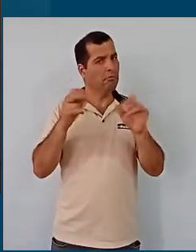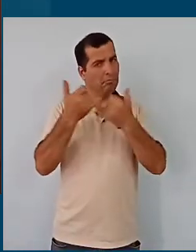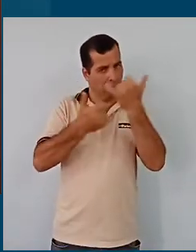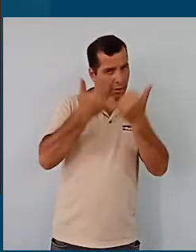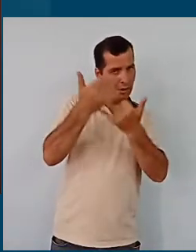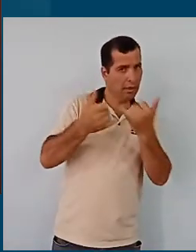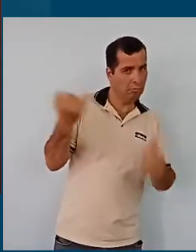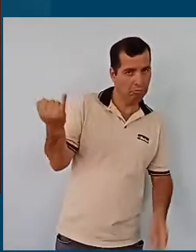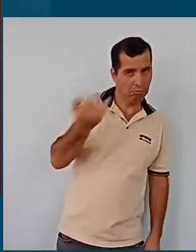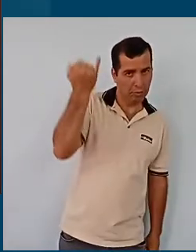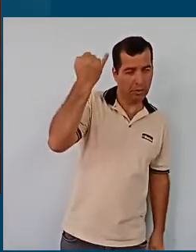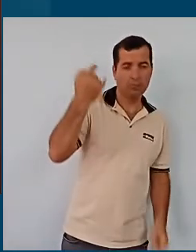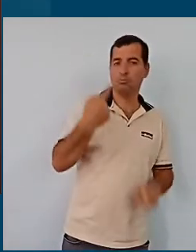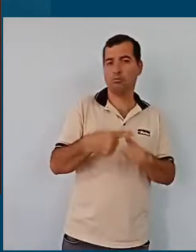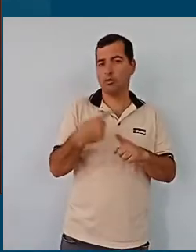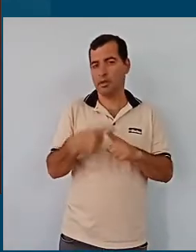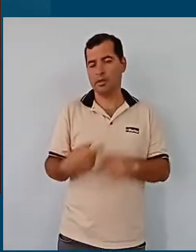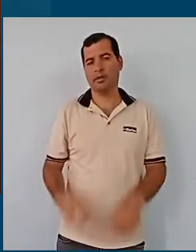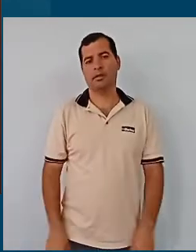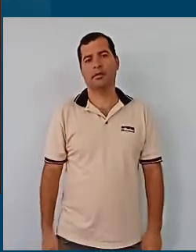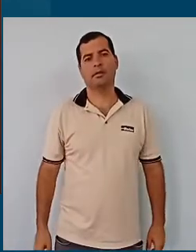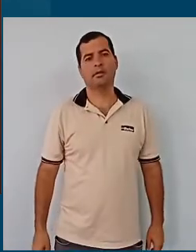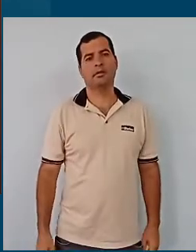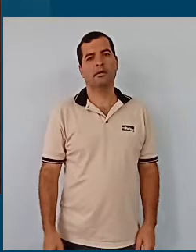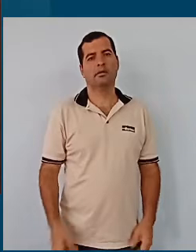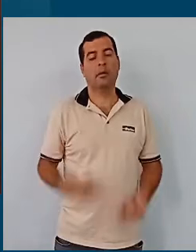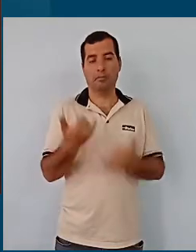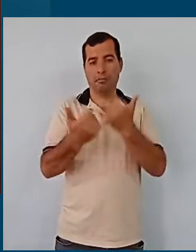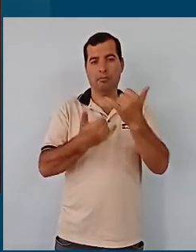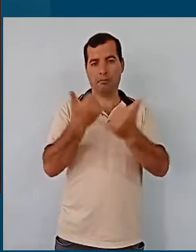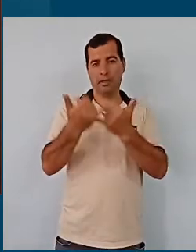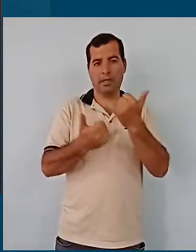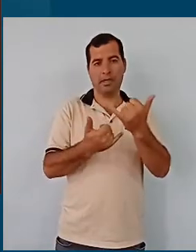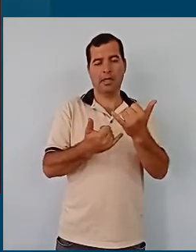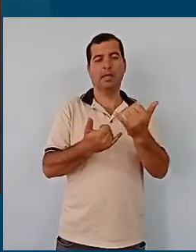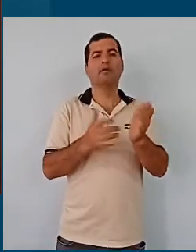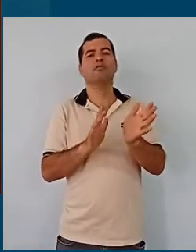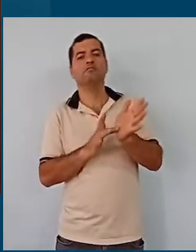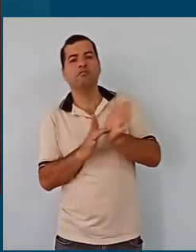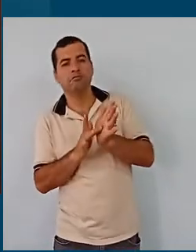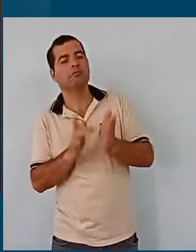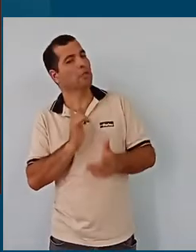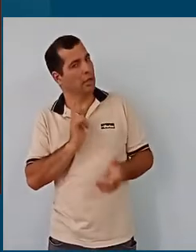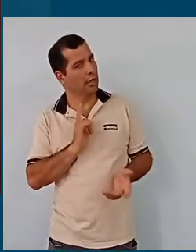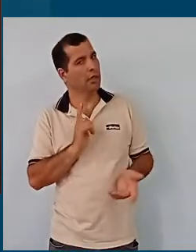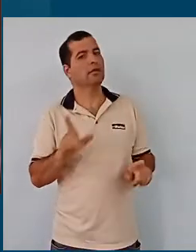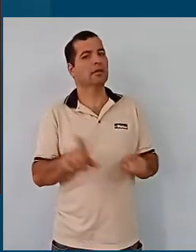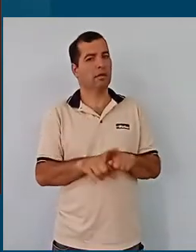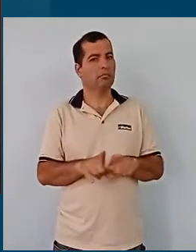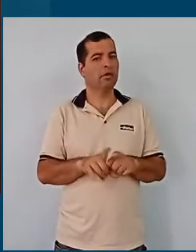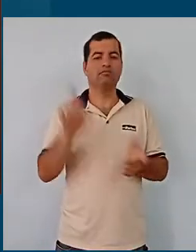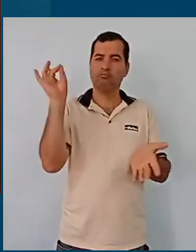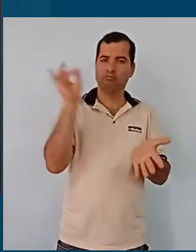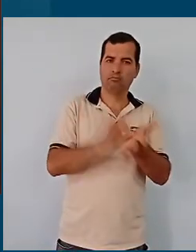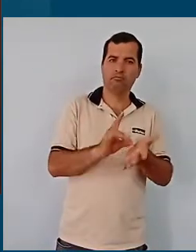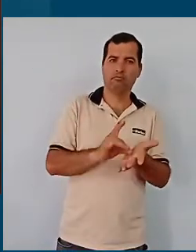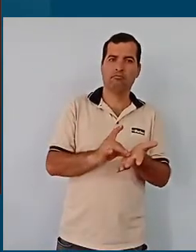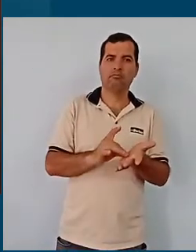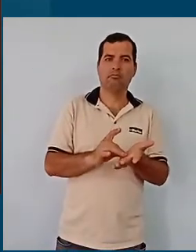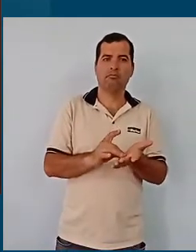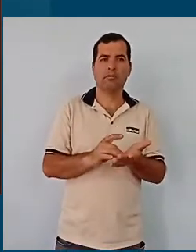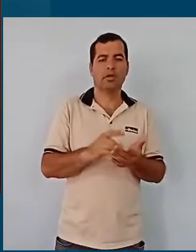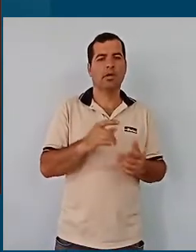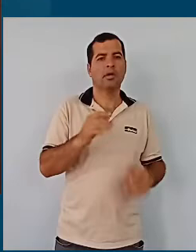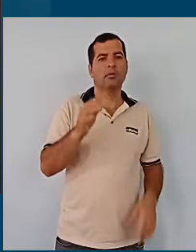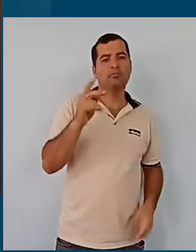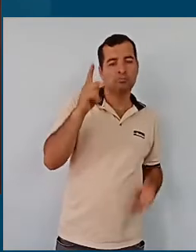brincar é tão importante na infância, porque o brincar, de faz de conta, forma funções psicológicas superiores